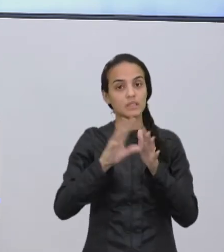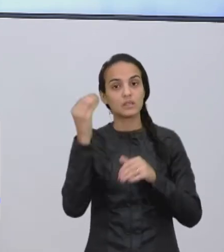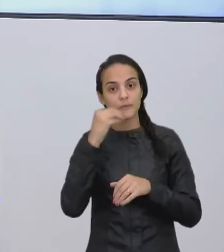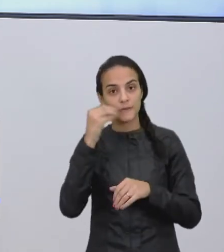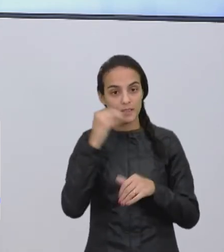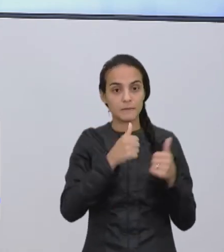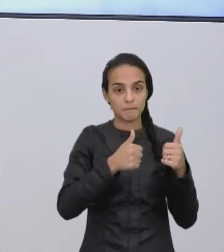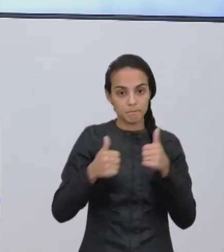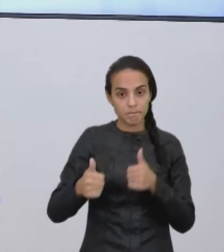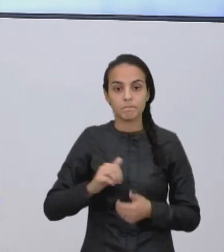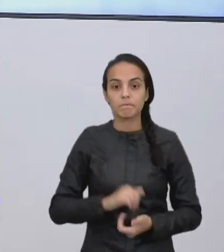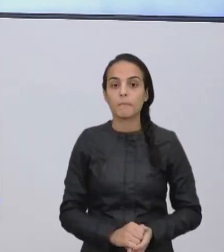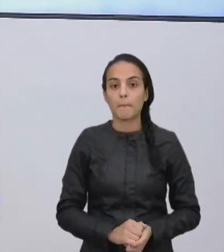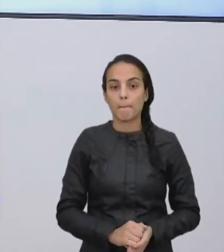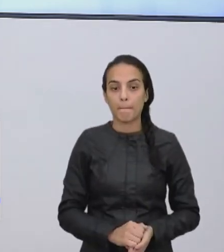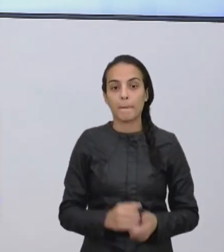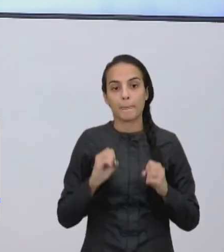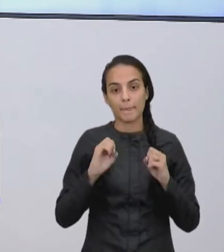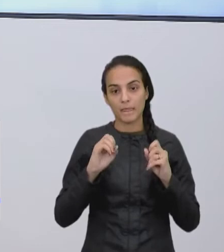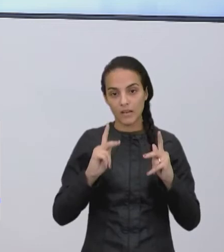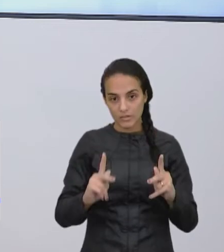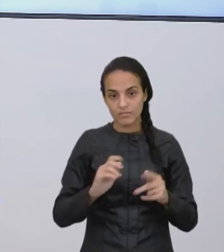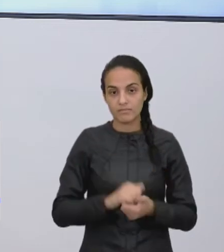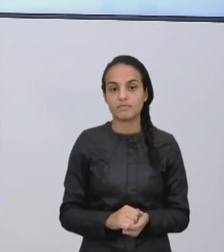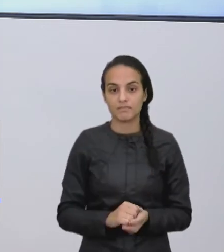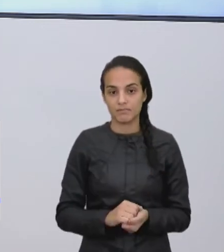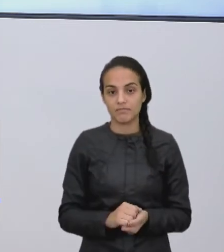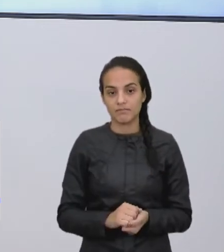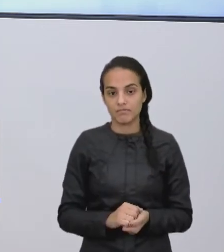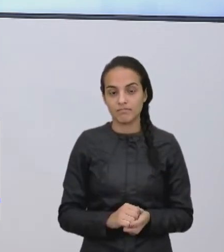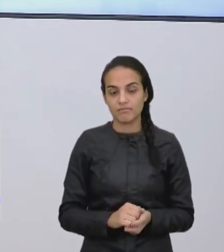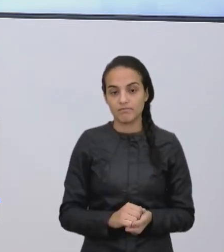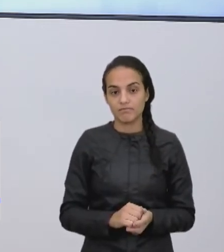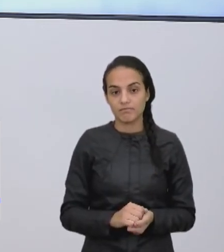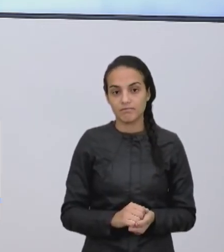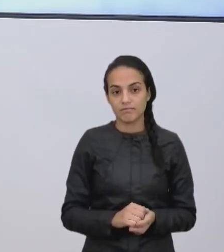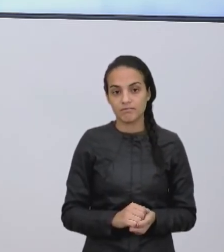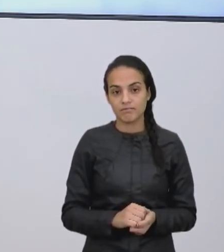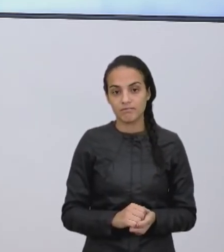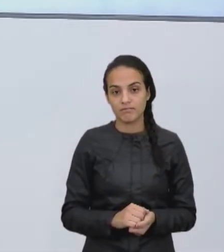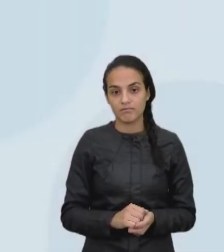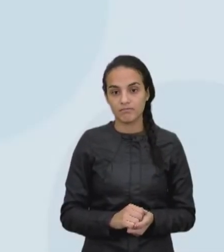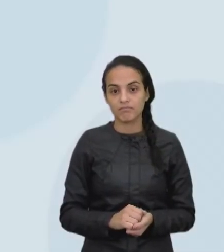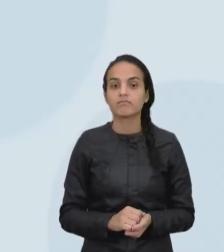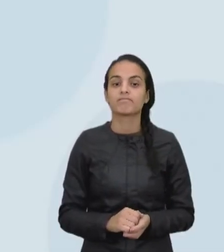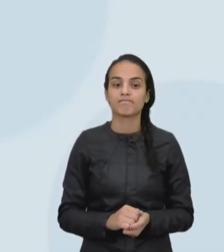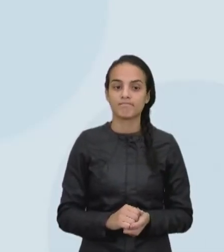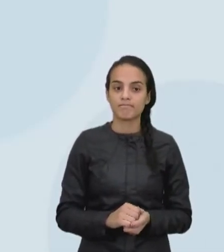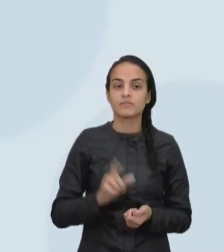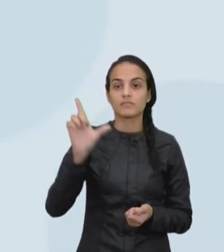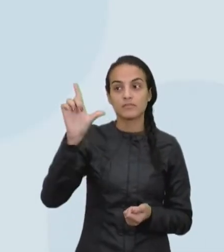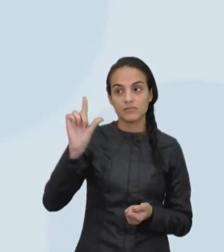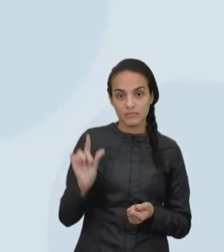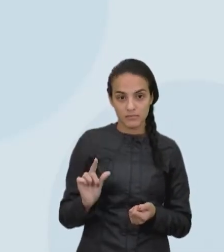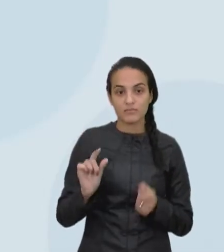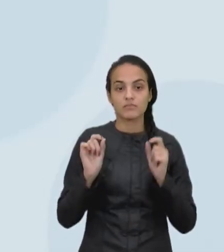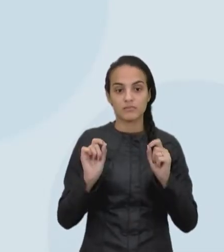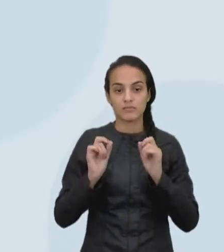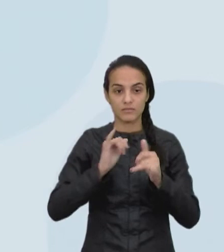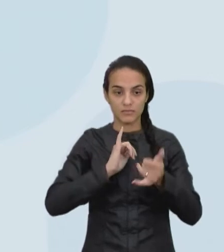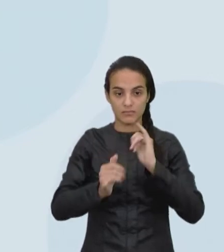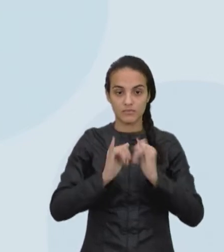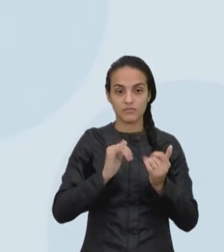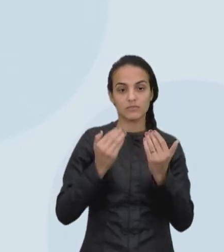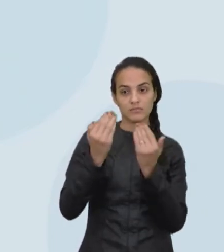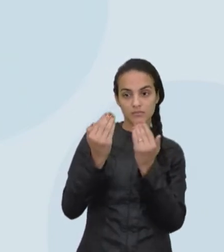uma desvantagem, tá? Ocupa recursos e ocupa espaço também, né? Ela tem menos eficiência energética se comparada